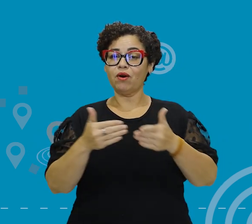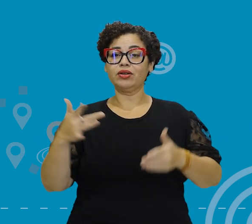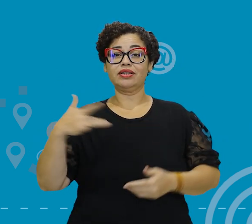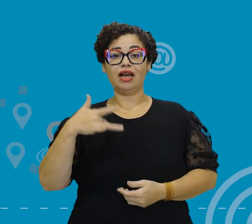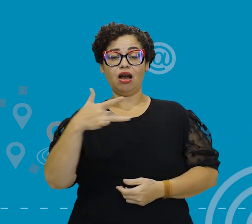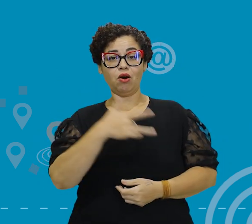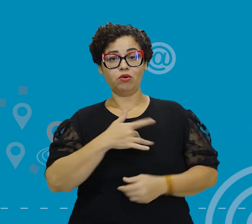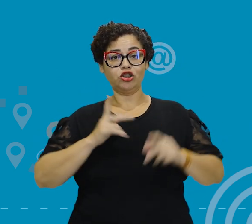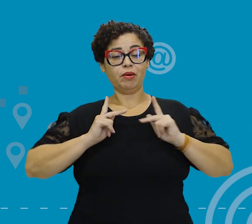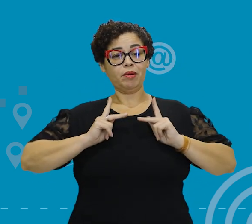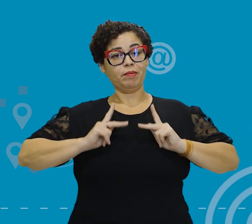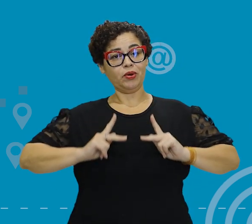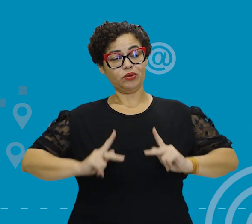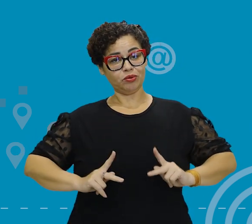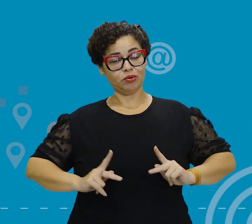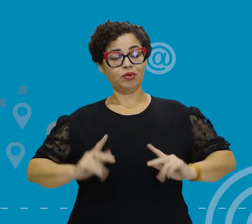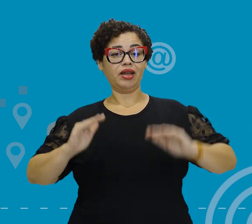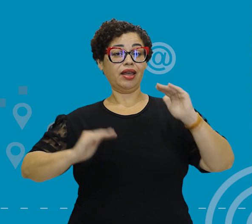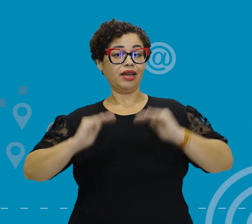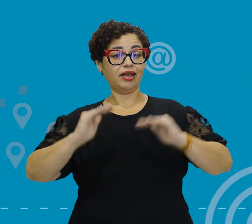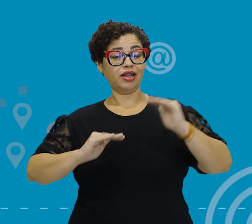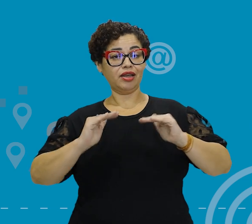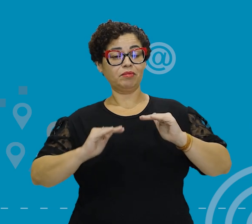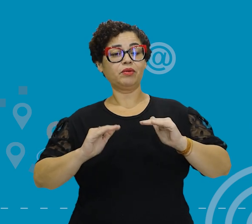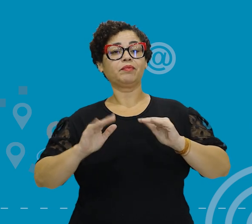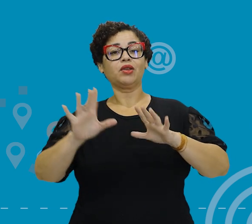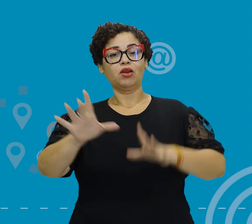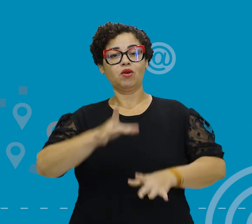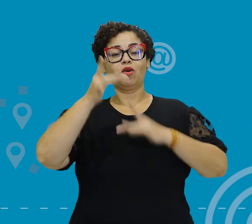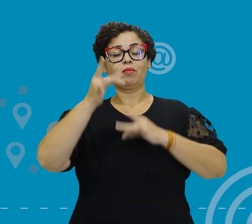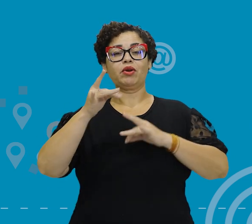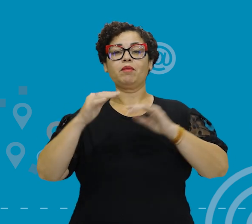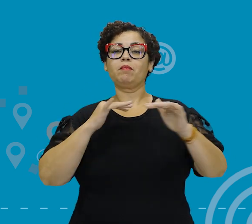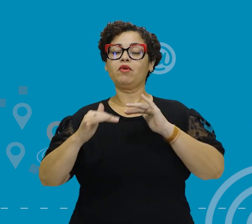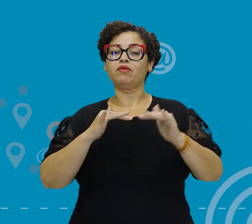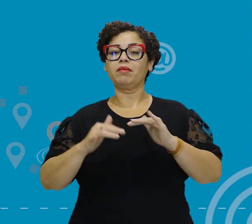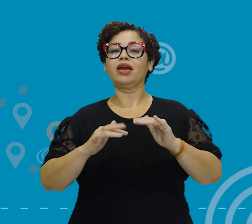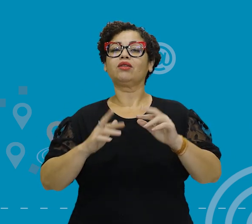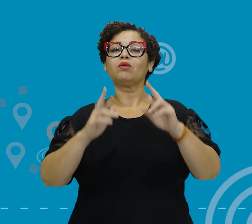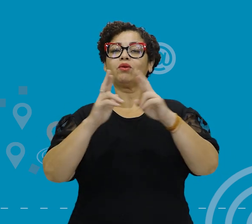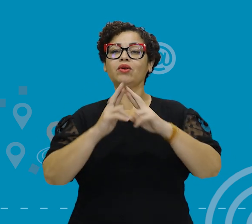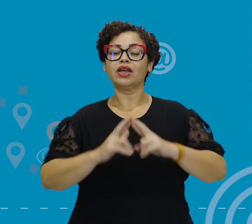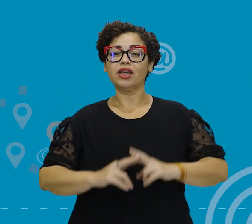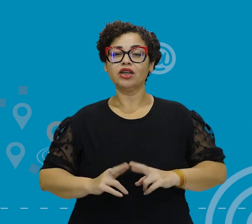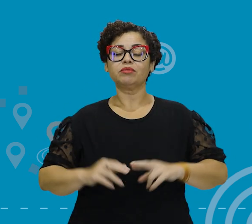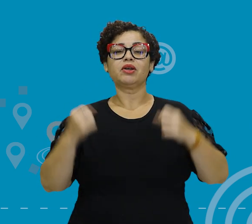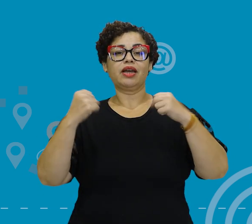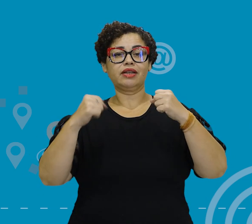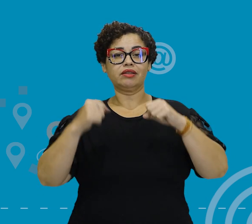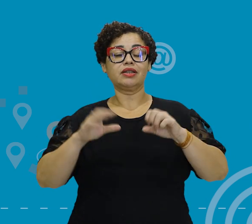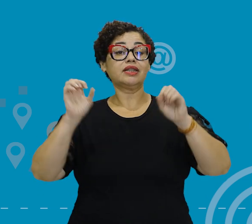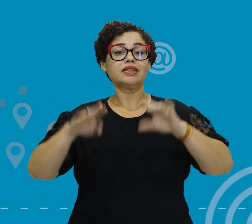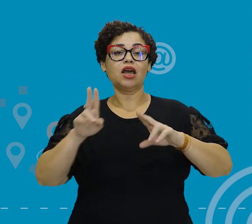saúde, postura e equilíbrio, incorporando movimentos rítmicos e exercícios